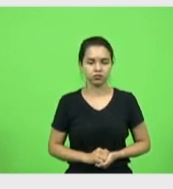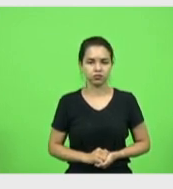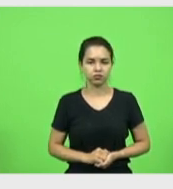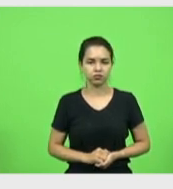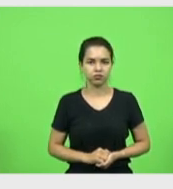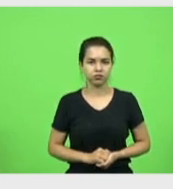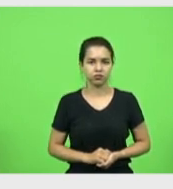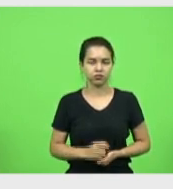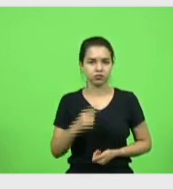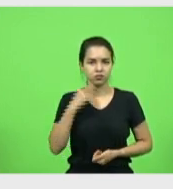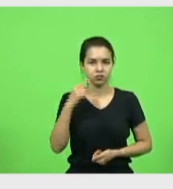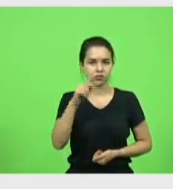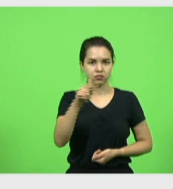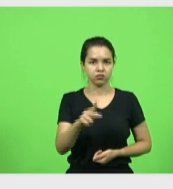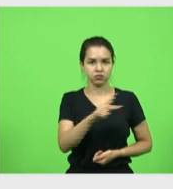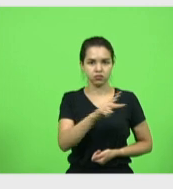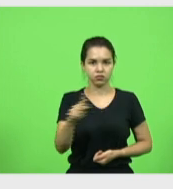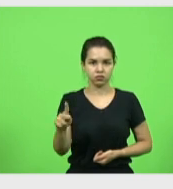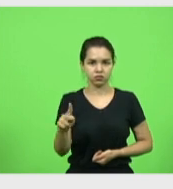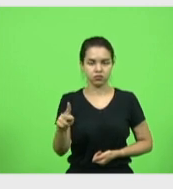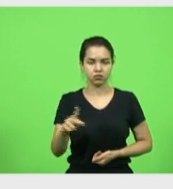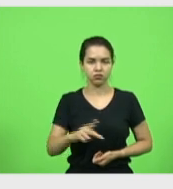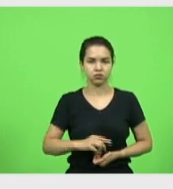Como vota o deputado Padre Pedro Baldiceira?